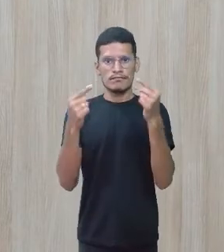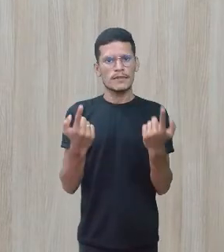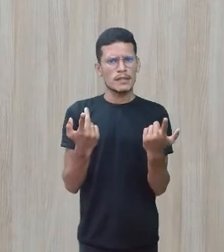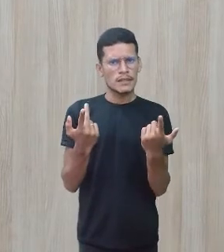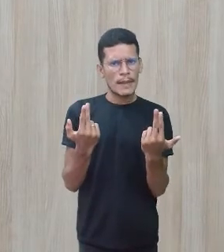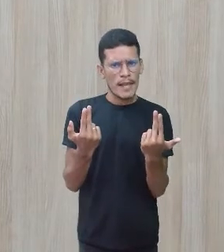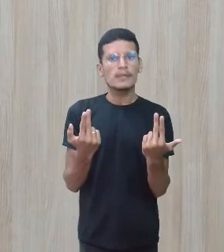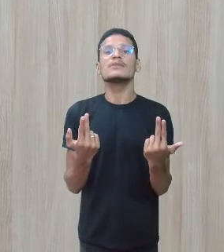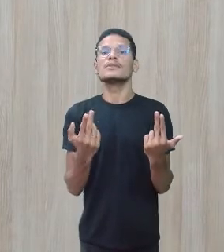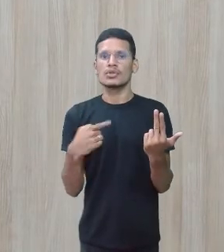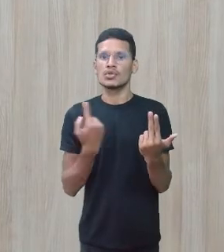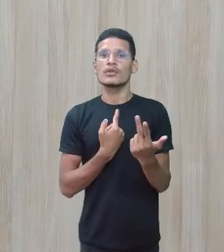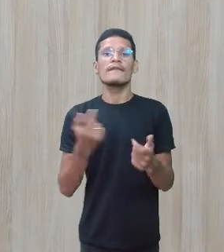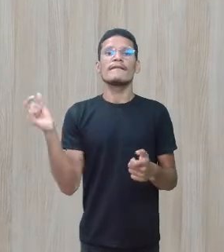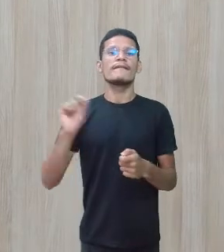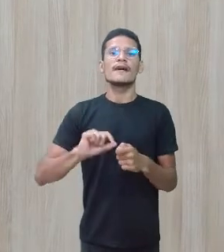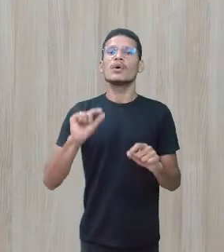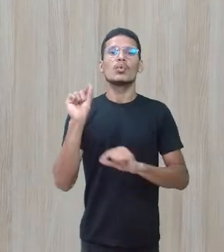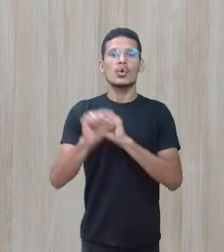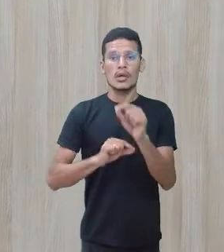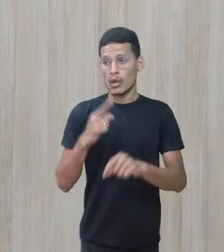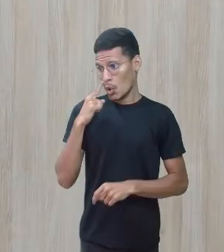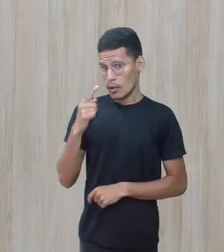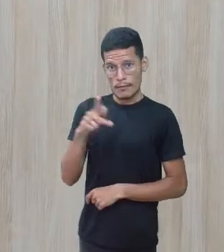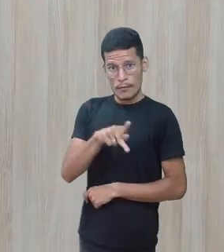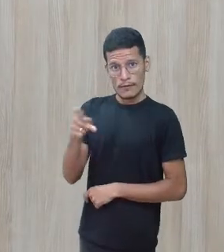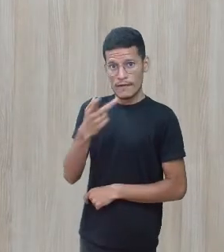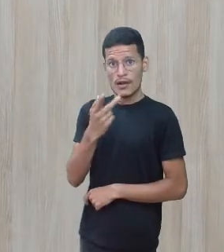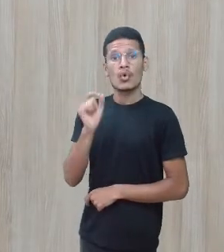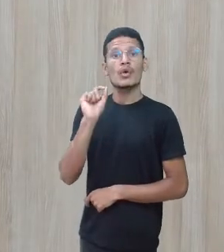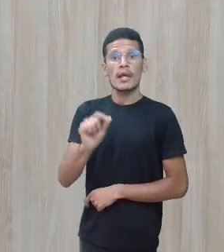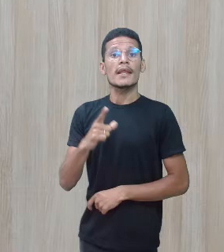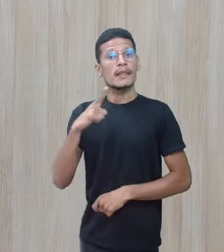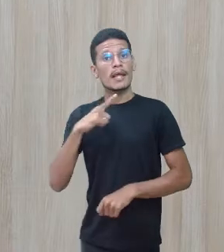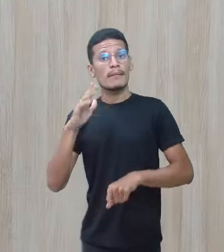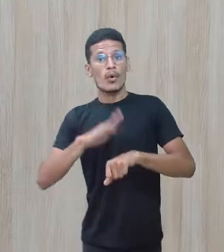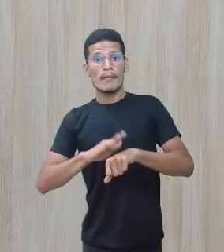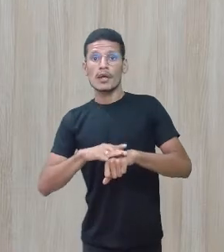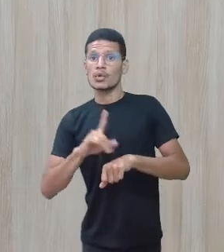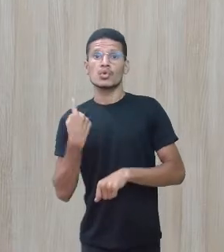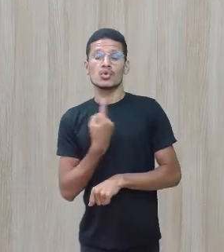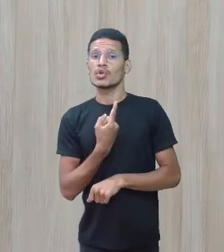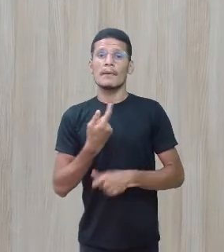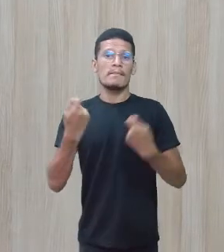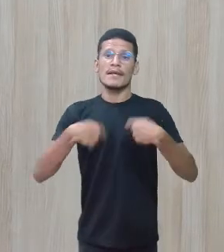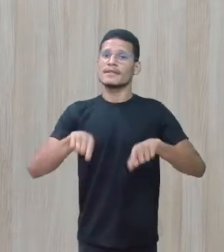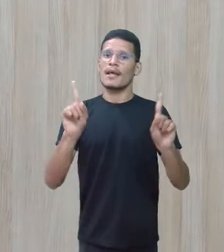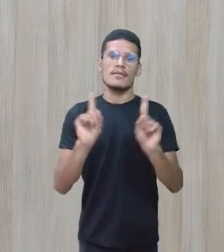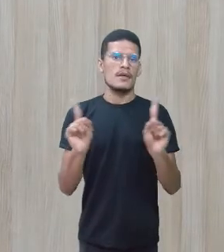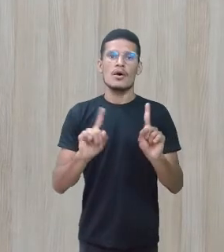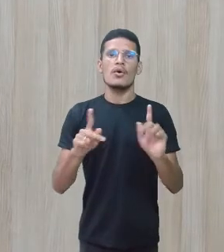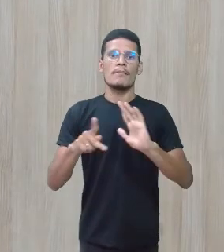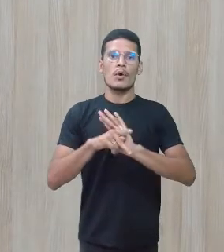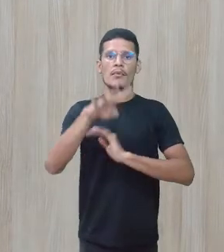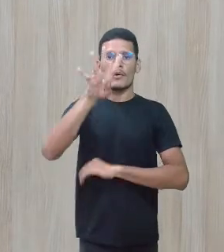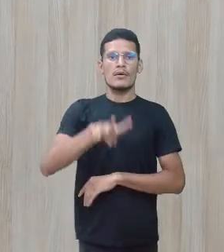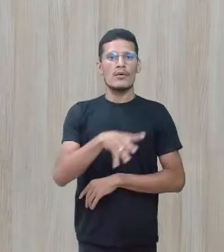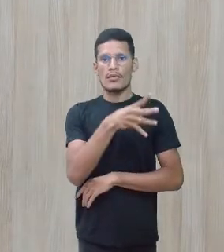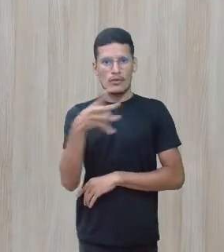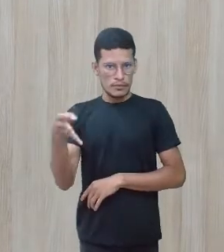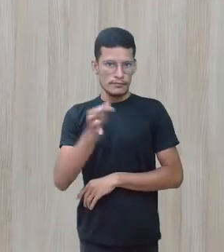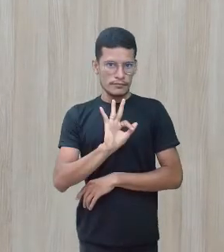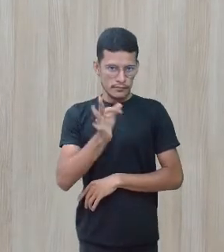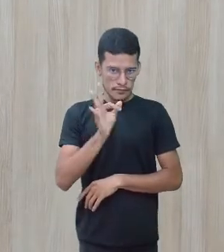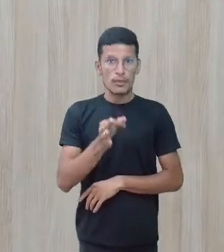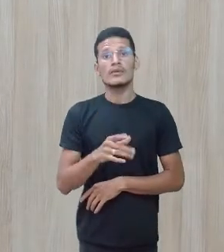atenção no que a gente vai fazer. O professor Pedro disse assim, olha, vai ter um momento em que a gente não precisa mais da malha quadriculada. A